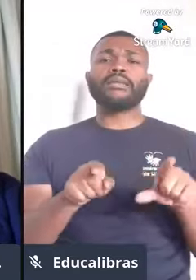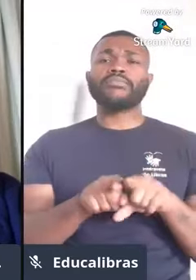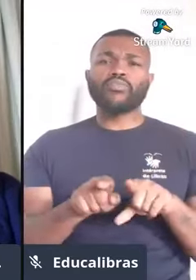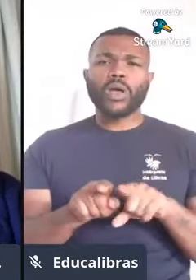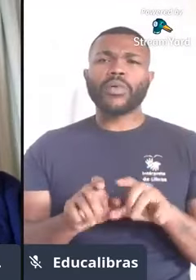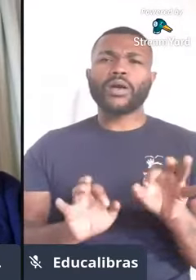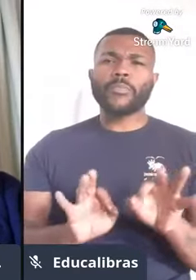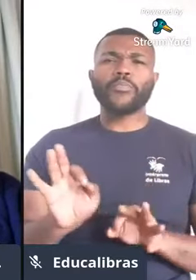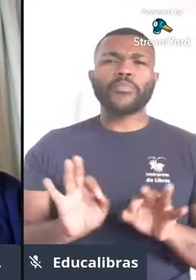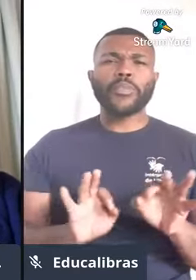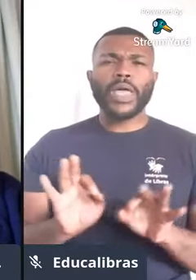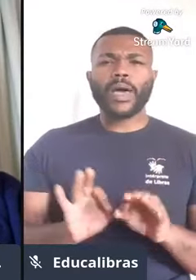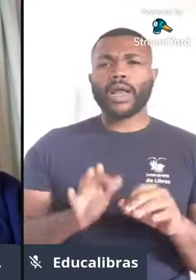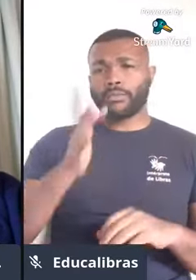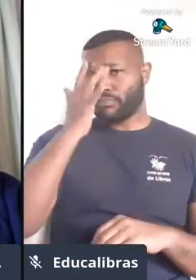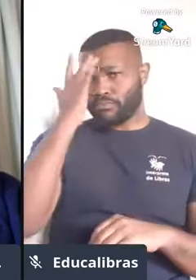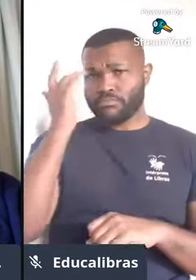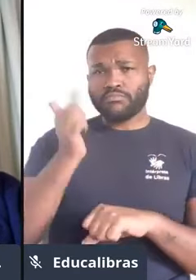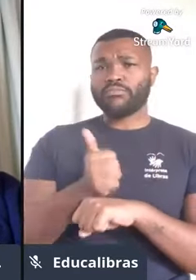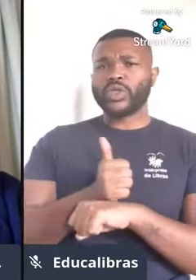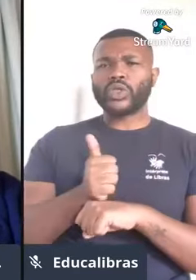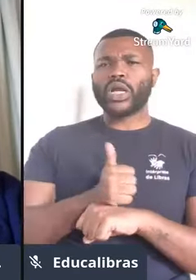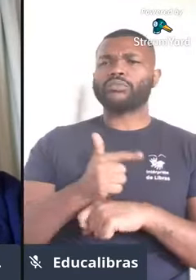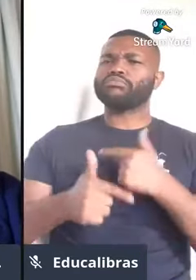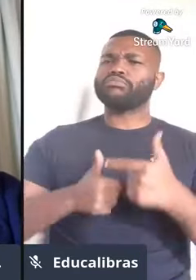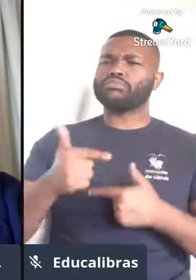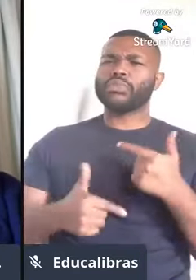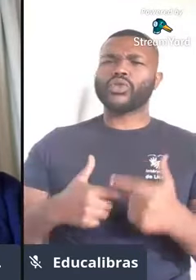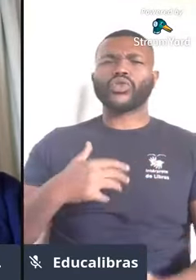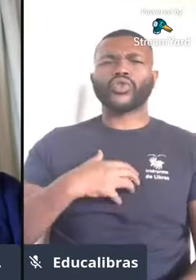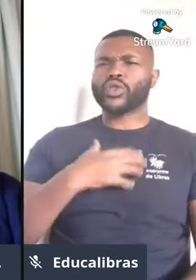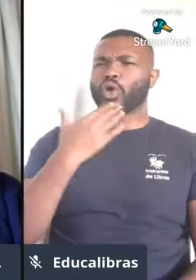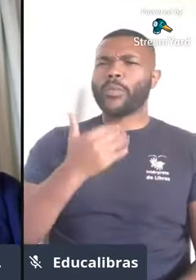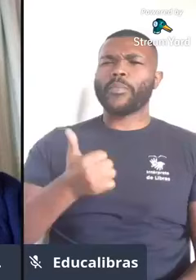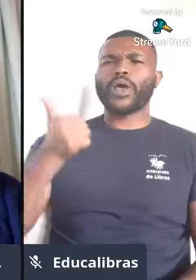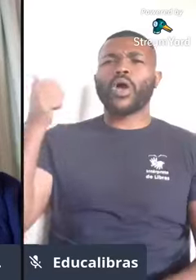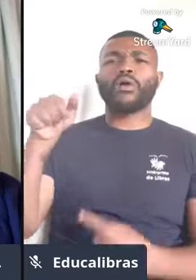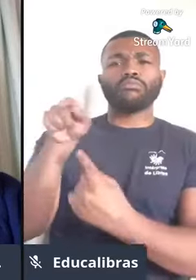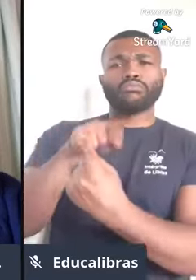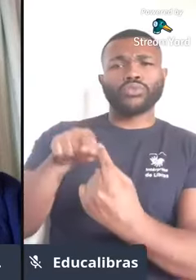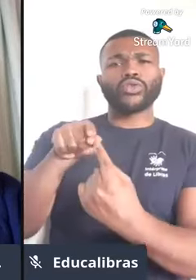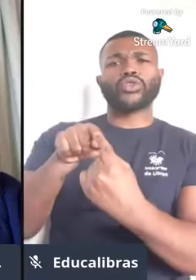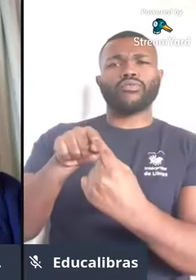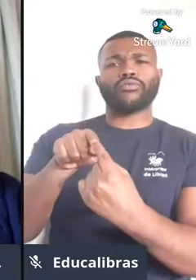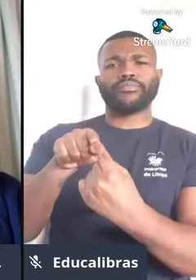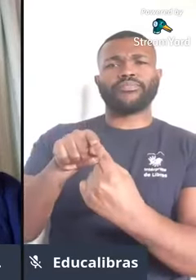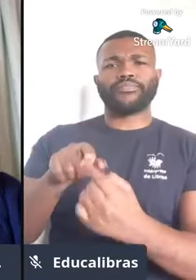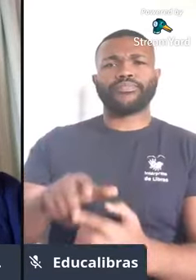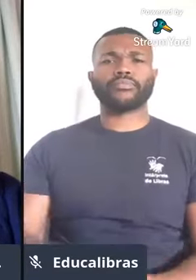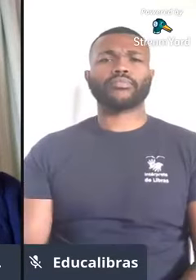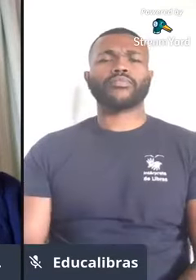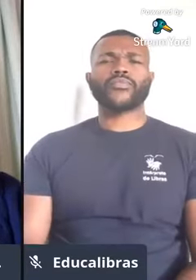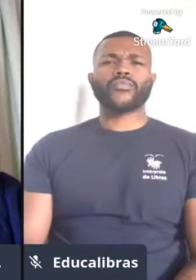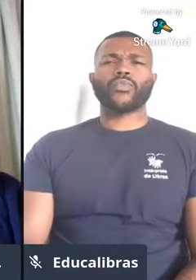profissionais para que eles desempenhem da melhor maneira possível, de acordo com os objetivos da empresa, as suas funções.